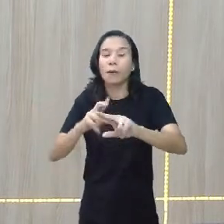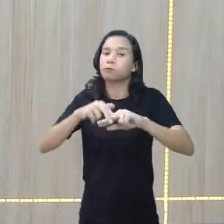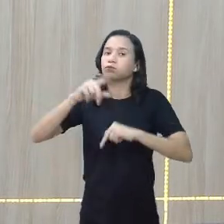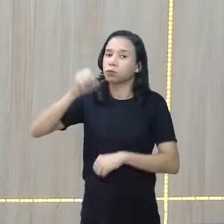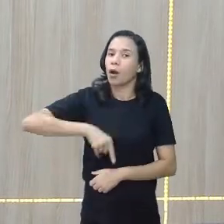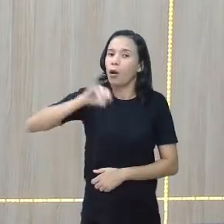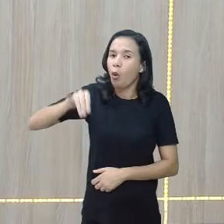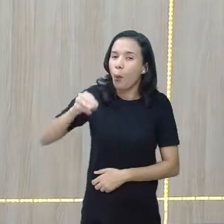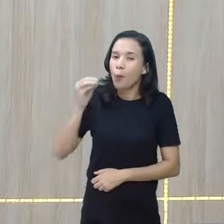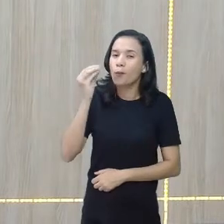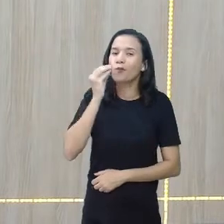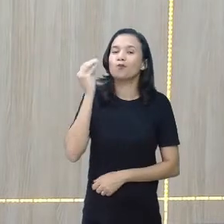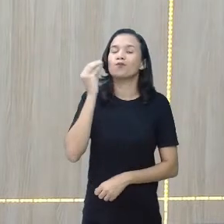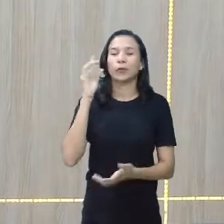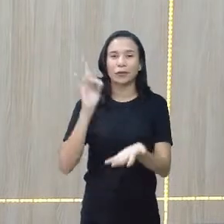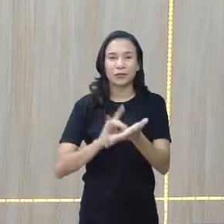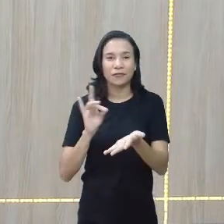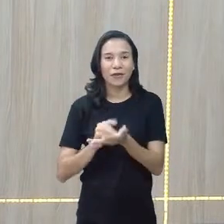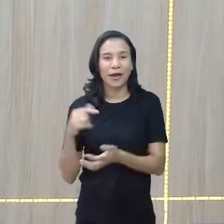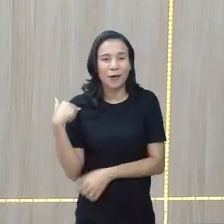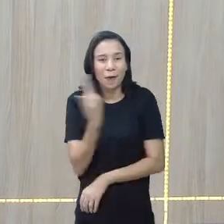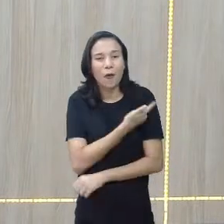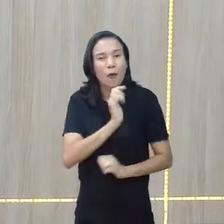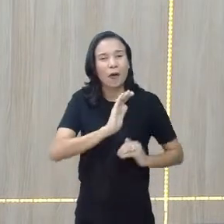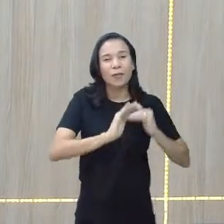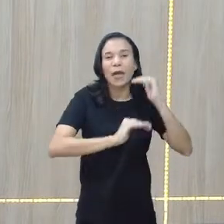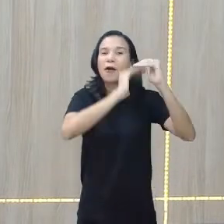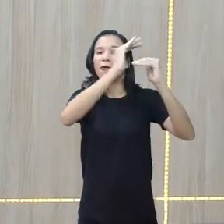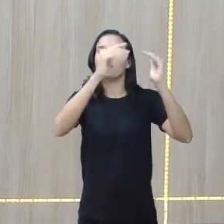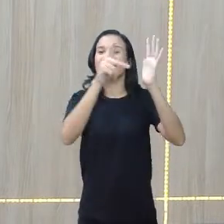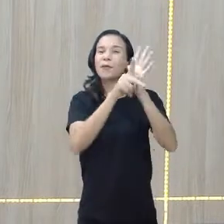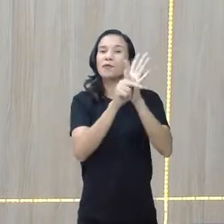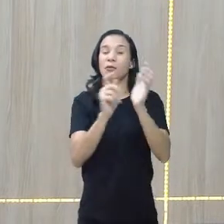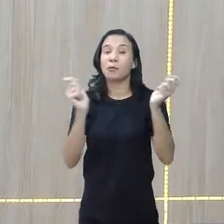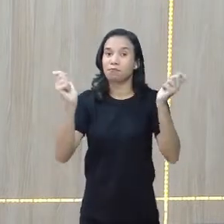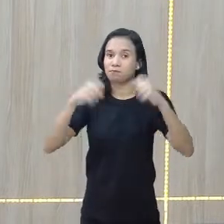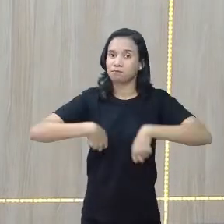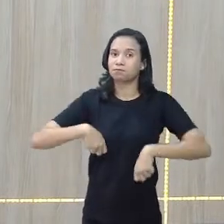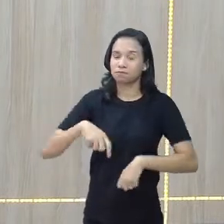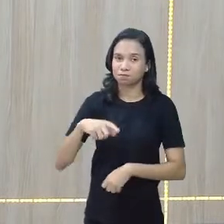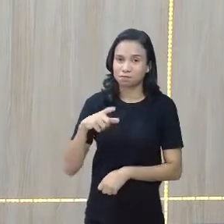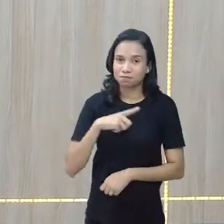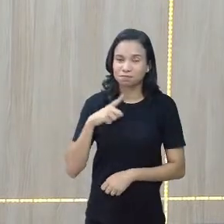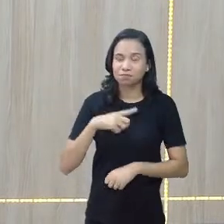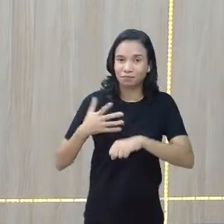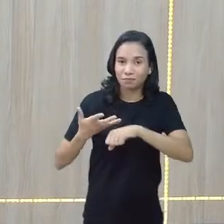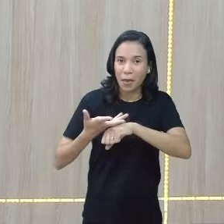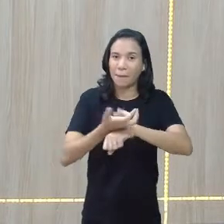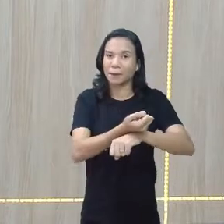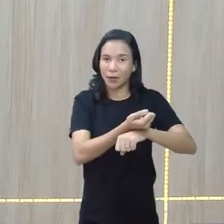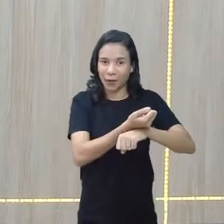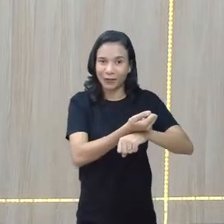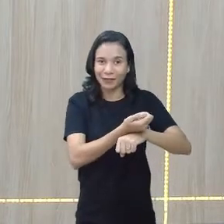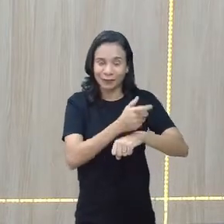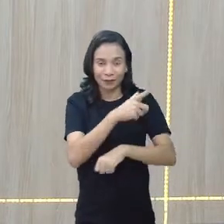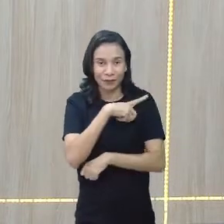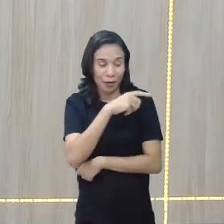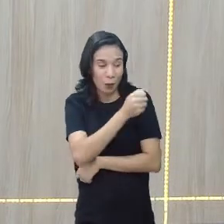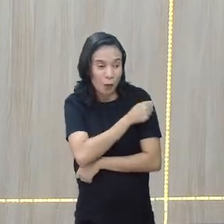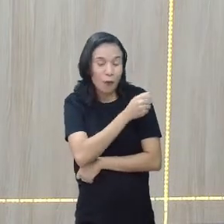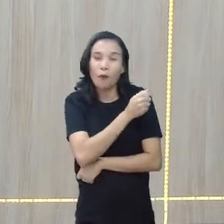uma oportunidade para que a gente possa desenvolver esses potenciais, essas habilidades, para que o